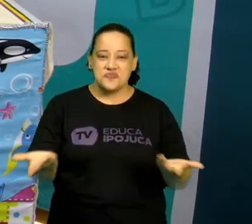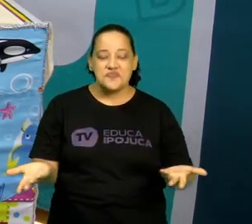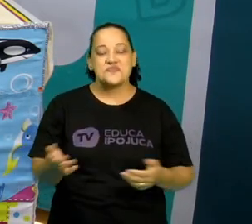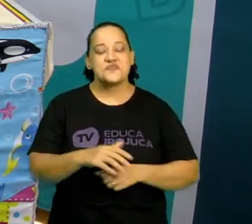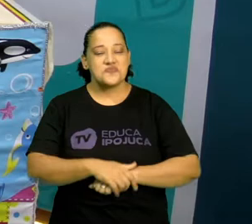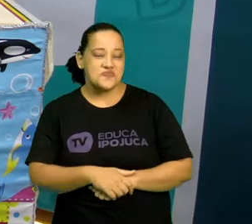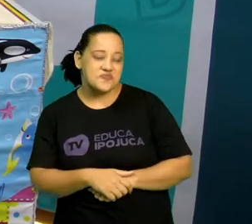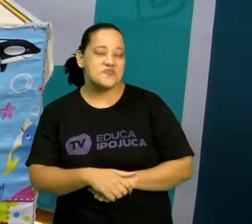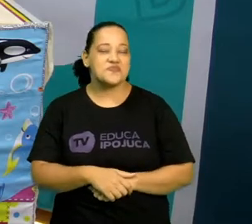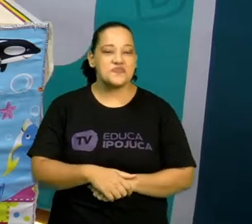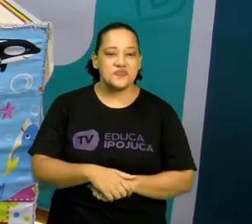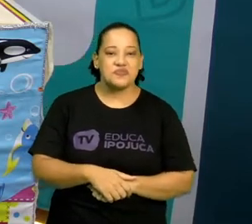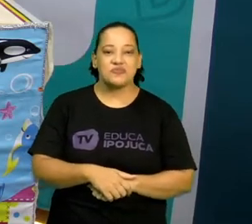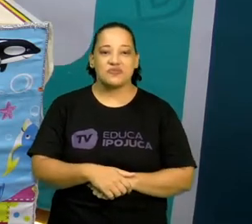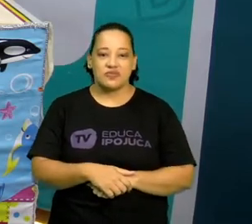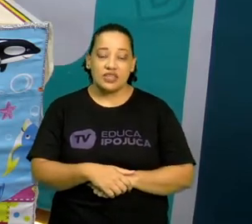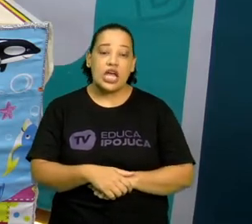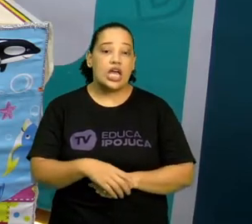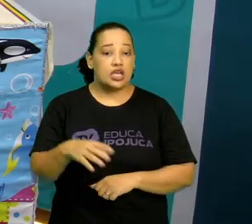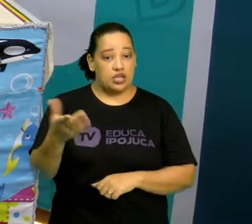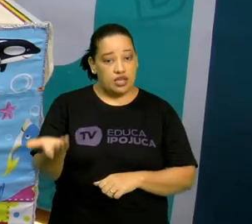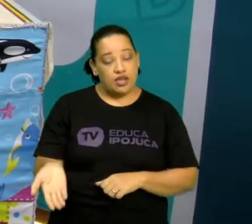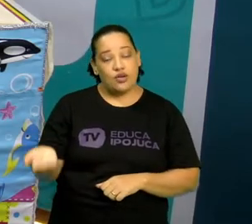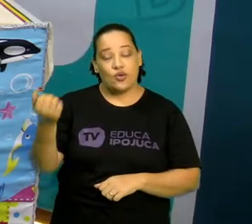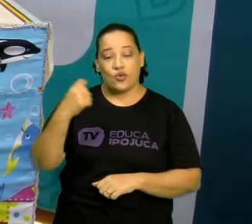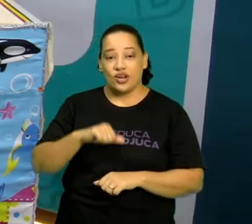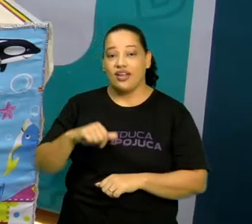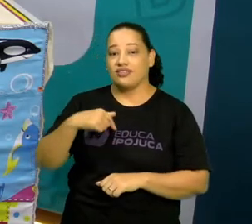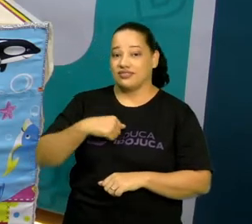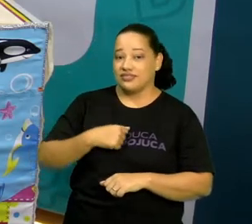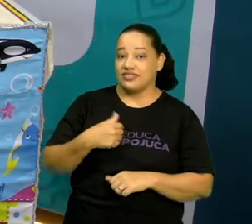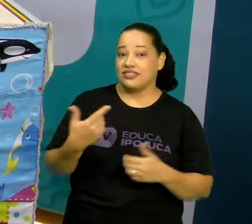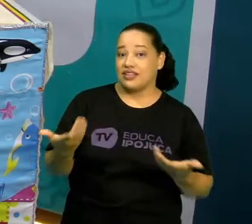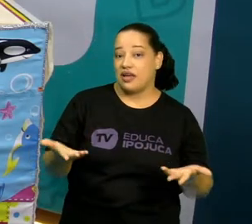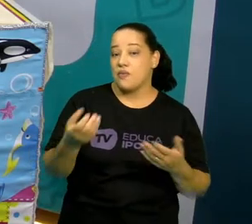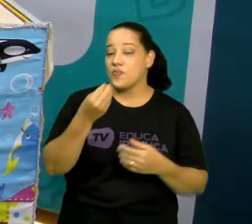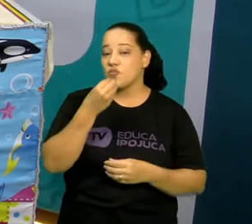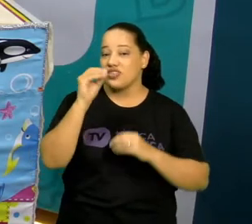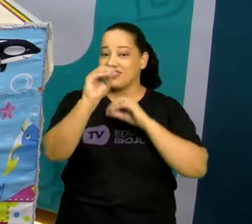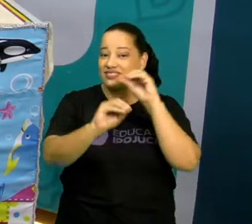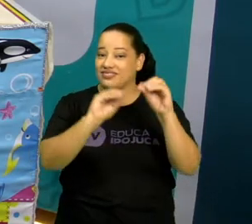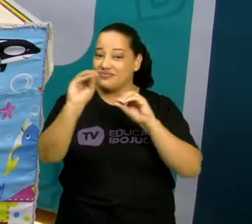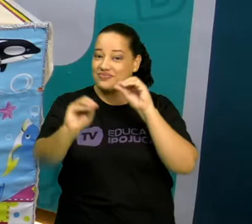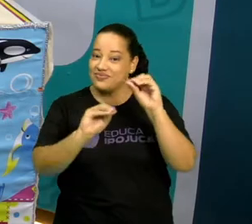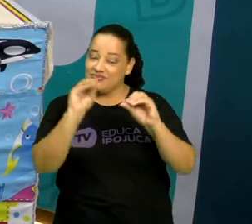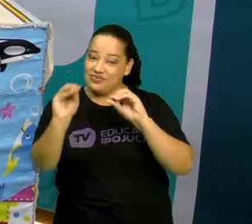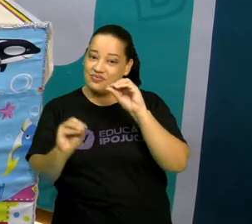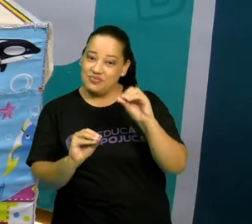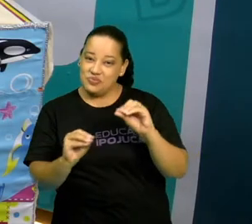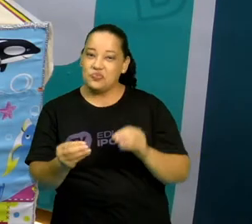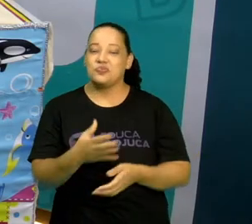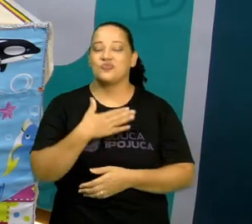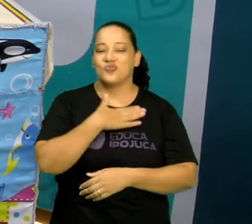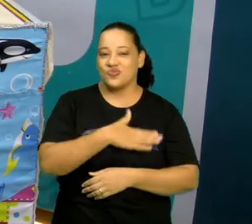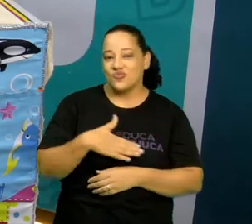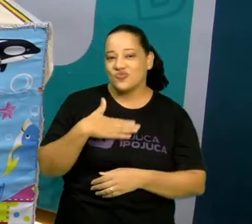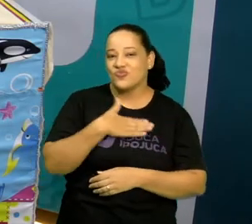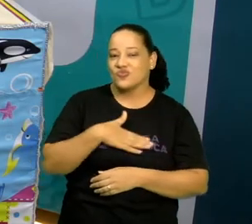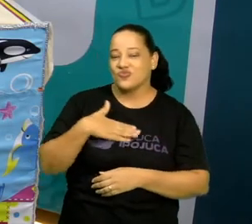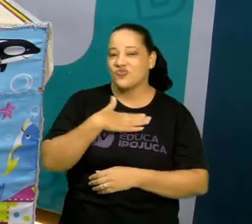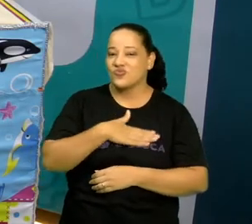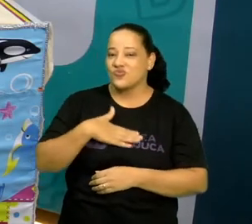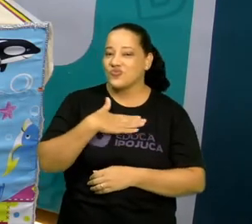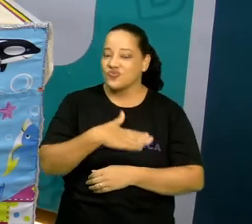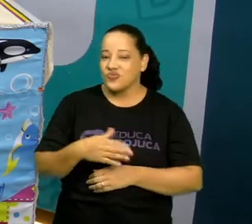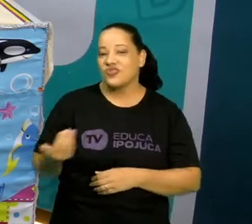É, sim. E tia Lê deixa pra vocês aquele beijo bem gostoso, com